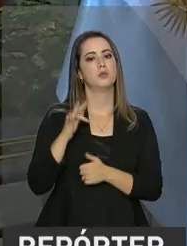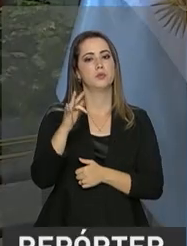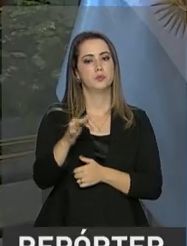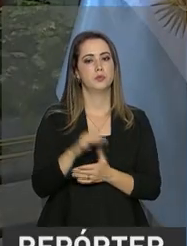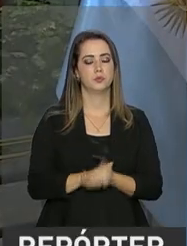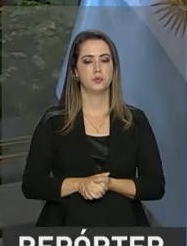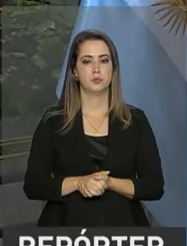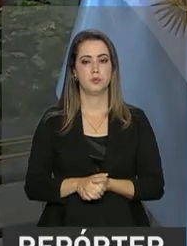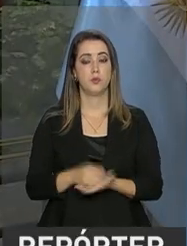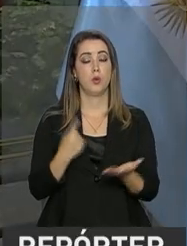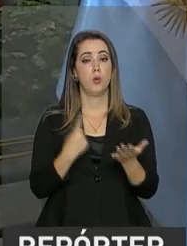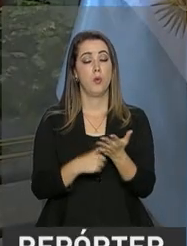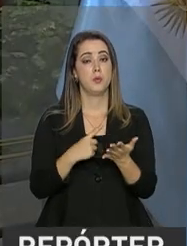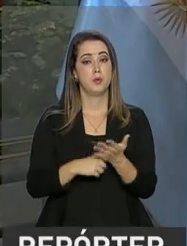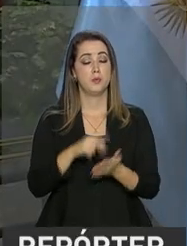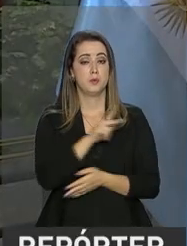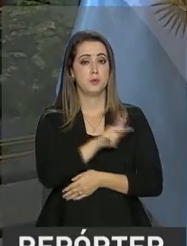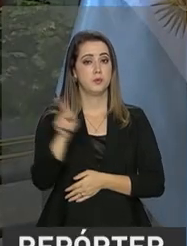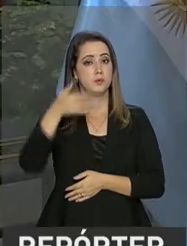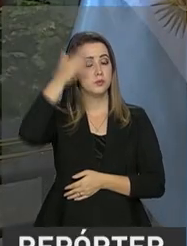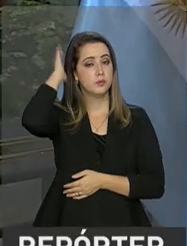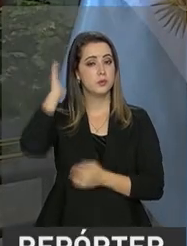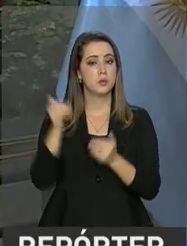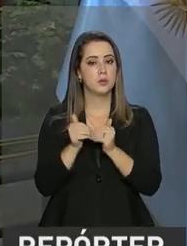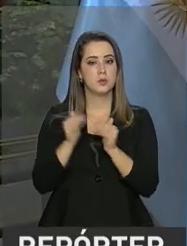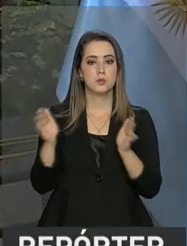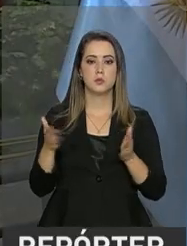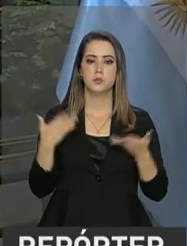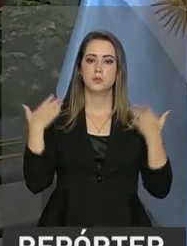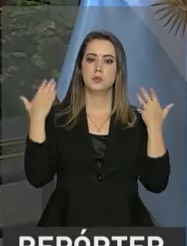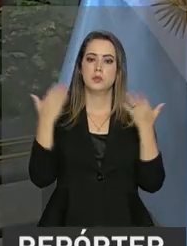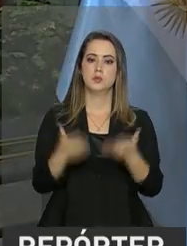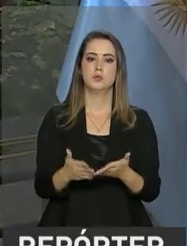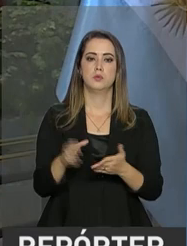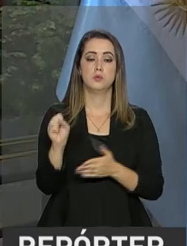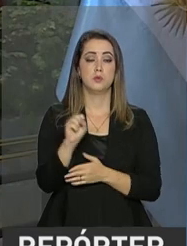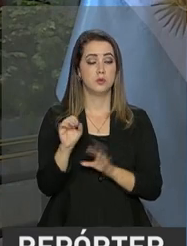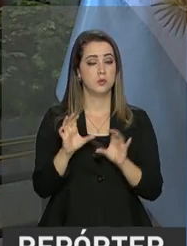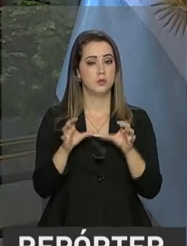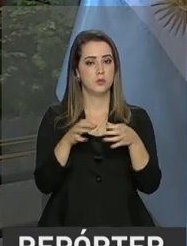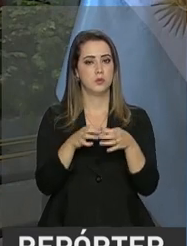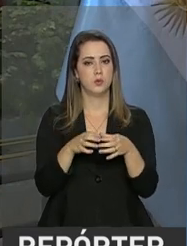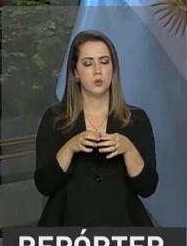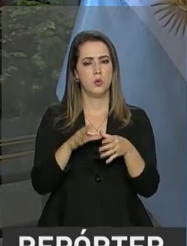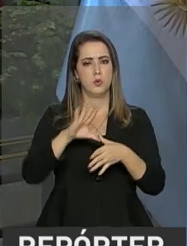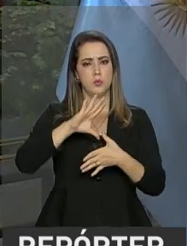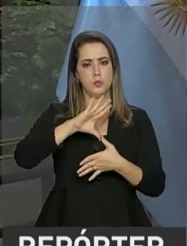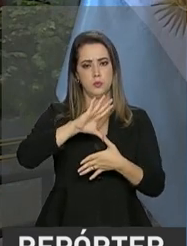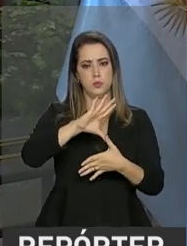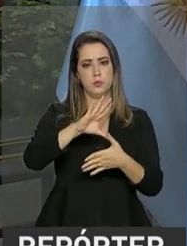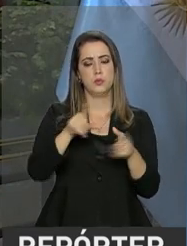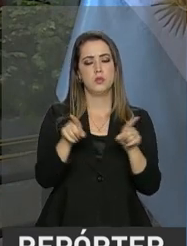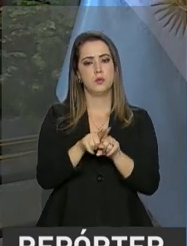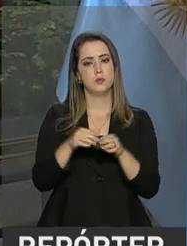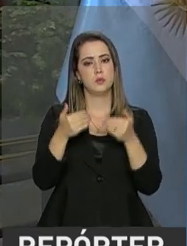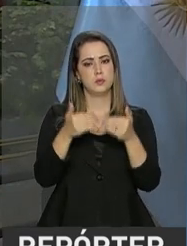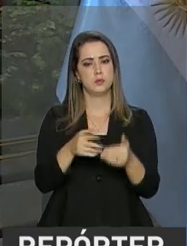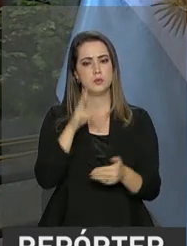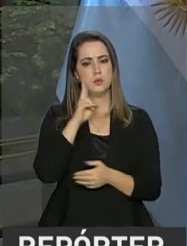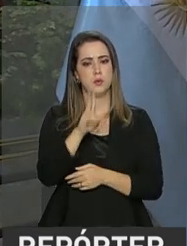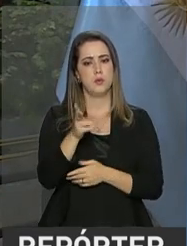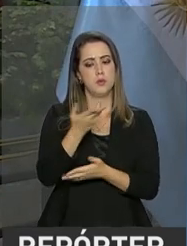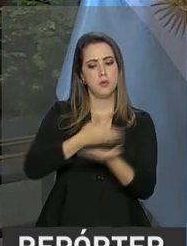Na agenda do presidente Michel Temer, além da abertura e participação na 8ª Cúpula das Américas, também estão previstas